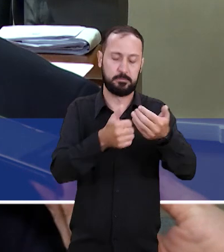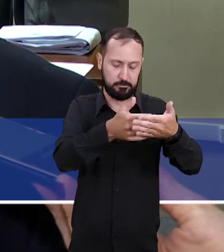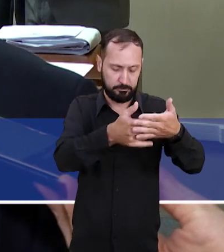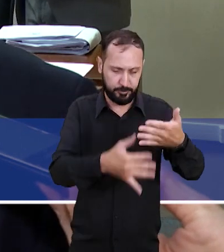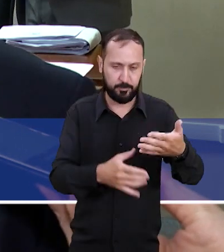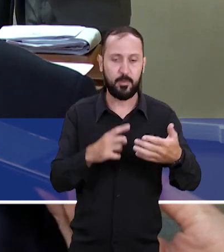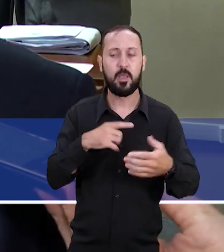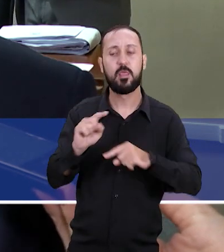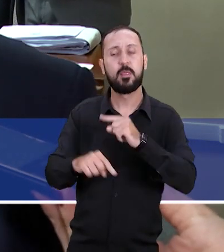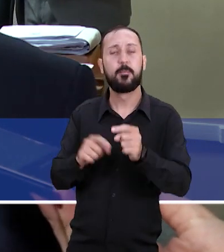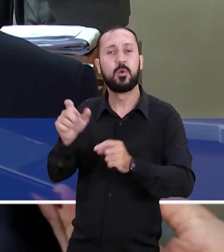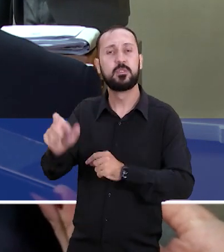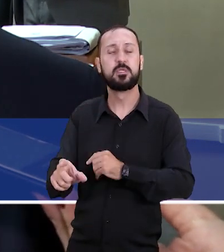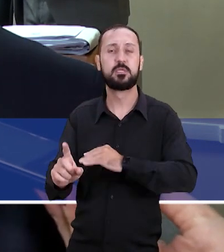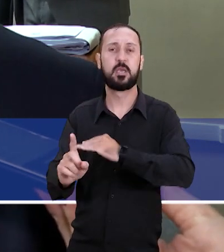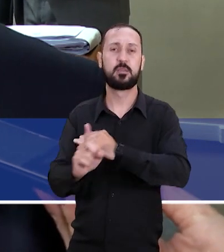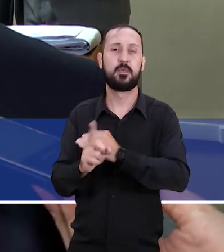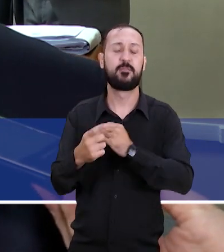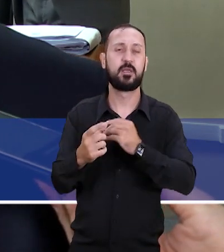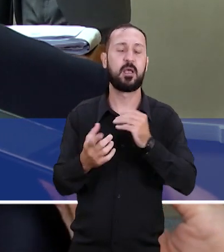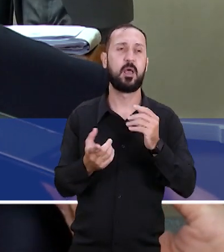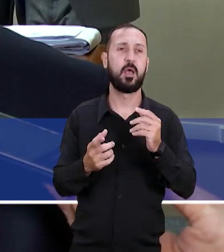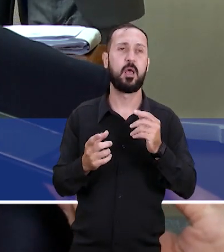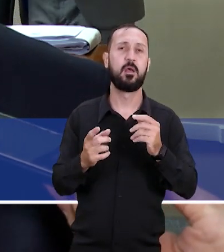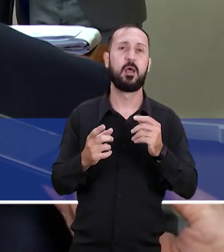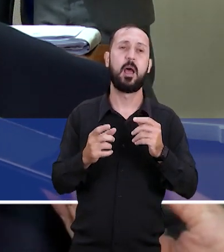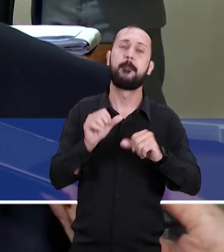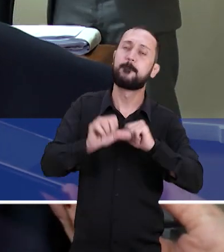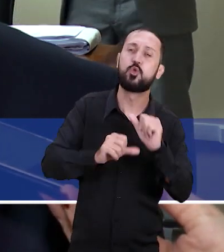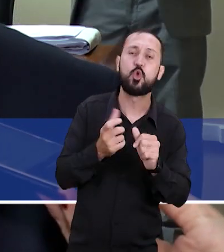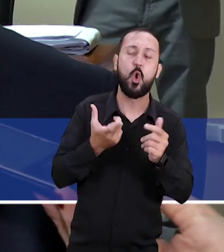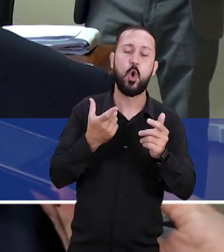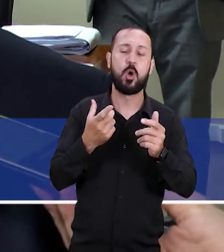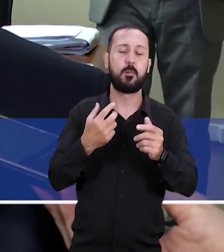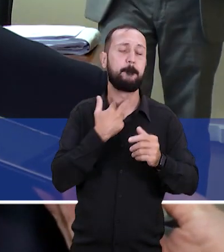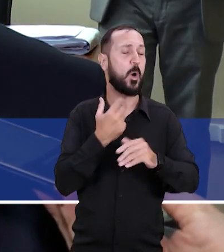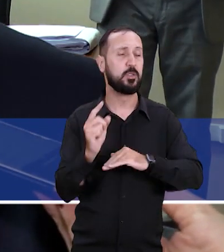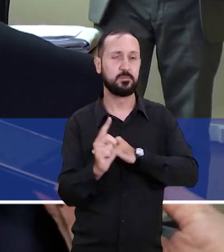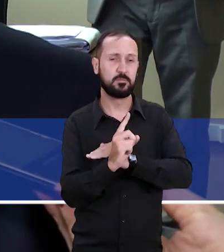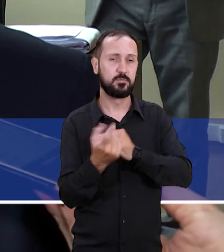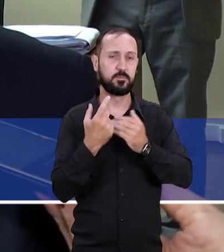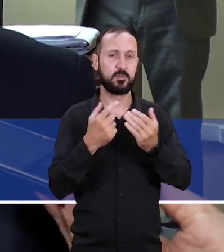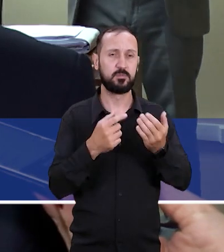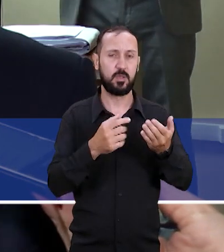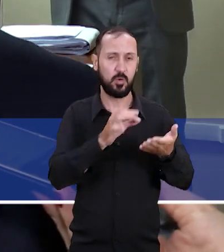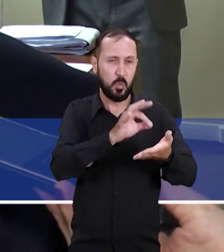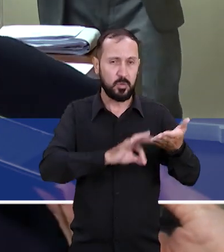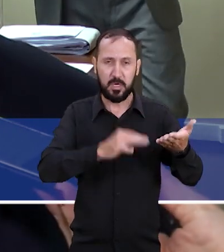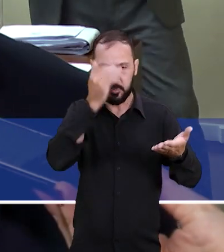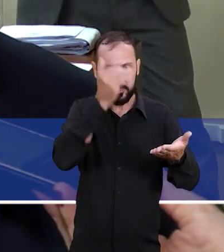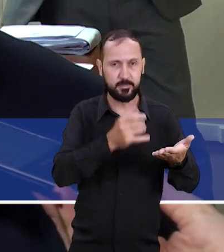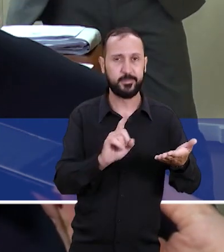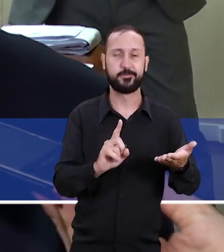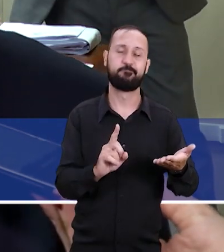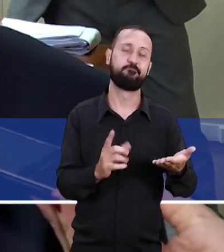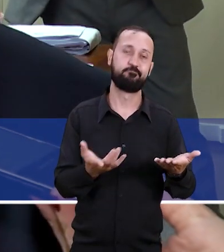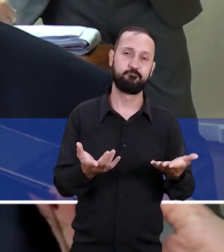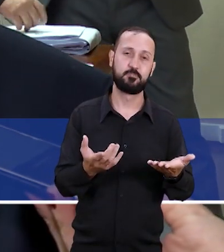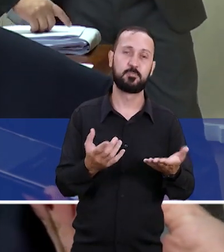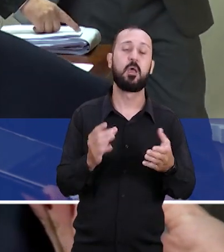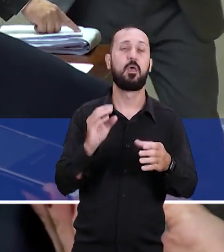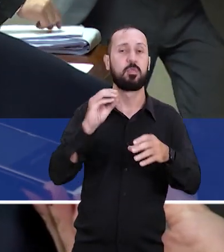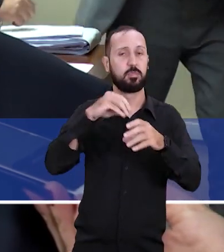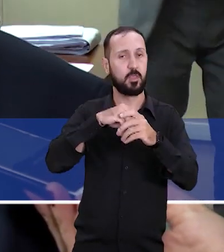contratado o prestador de serviço limita aquilo ali, não dá o atendimento, não cumpre o contrato. Então